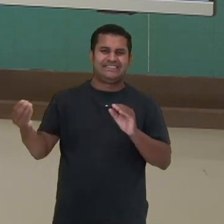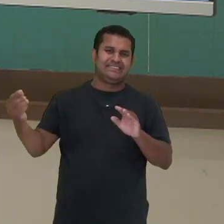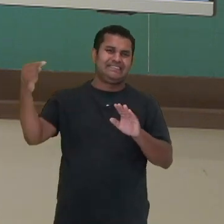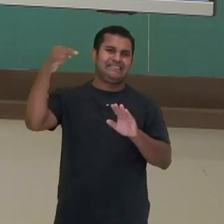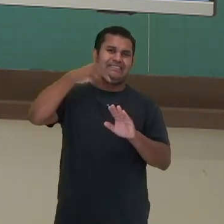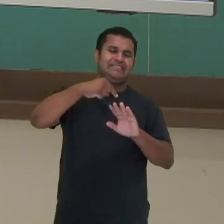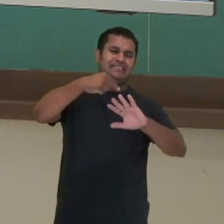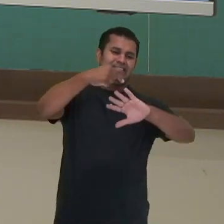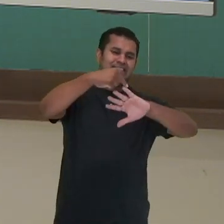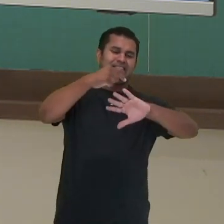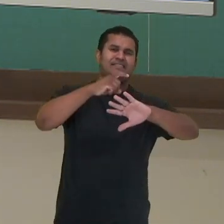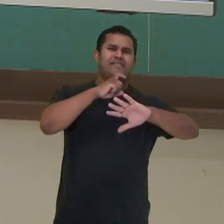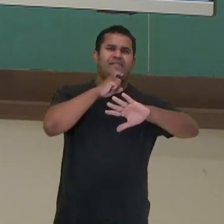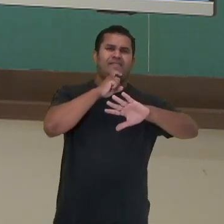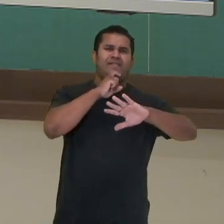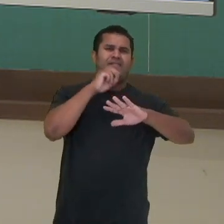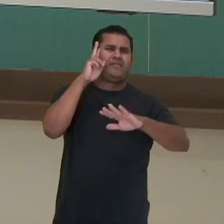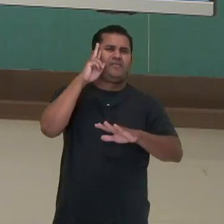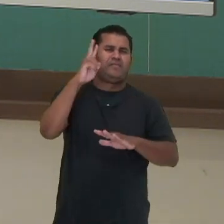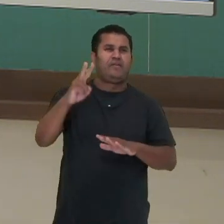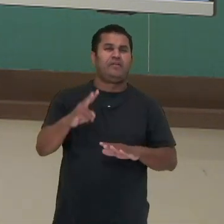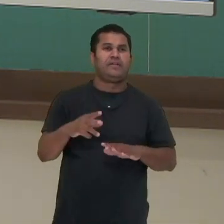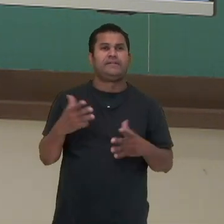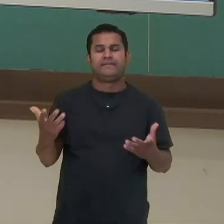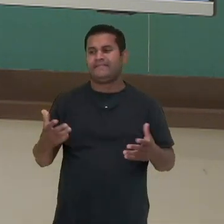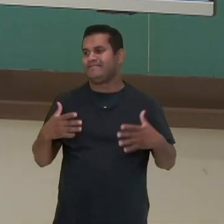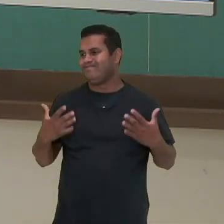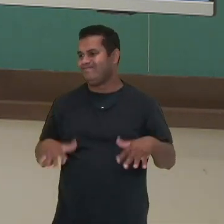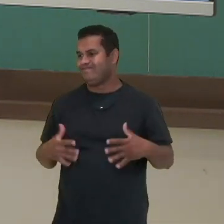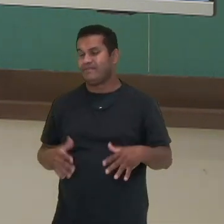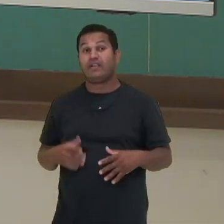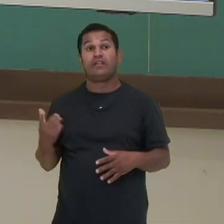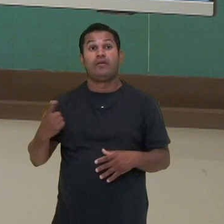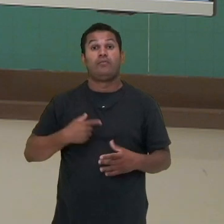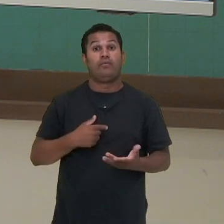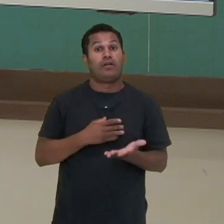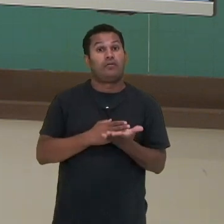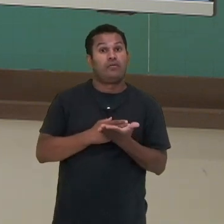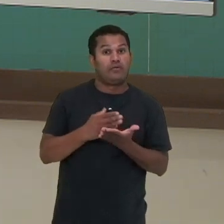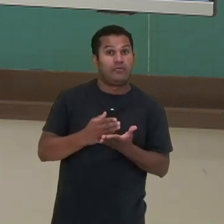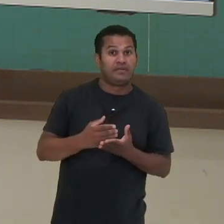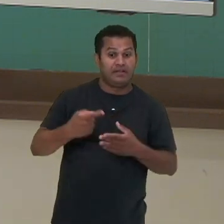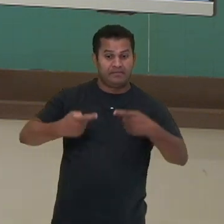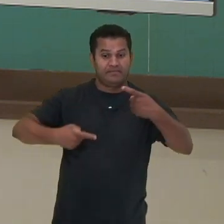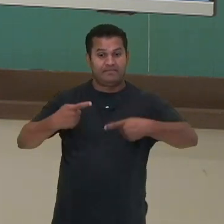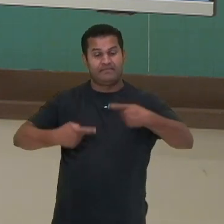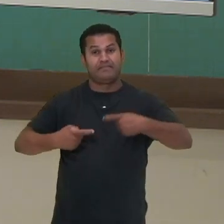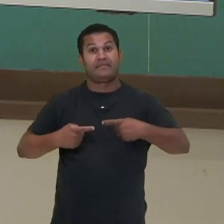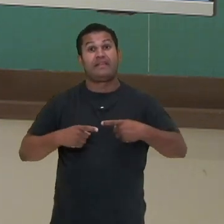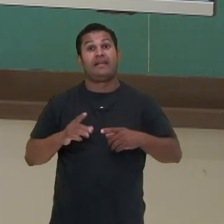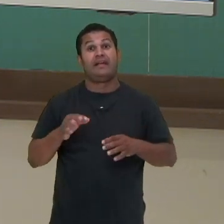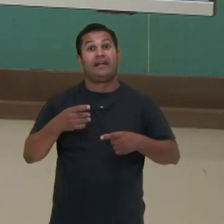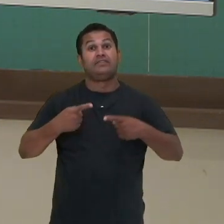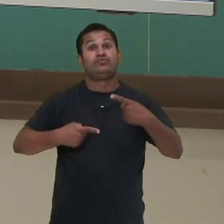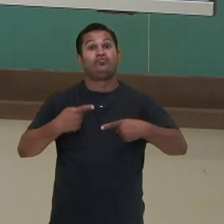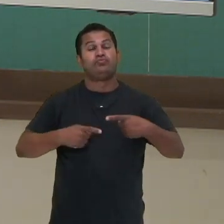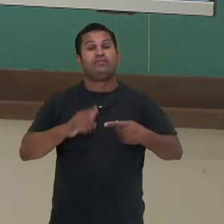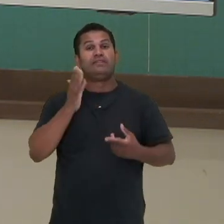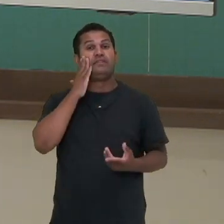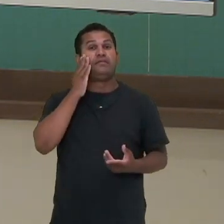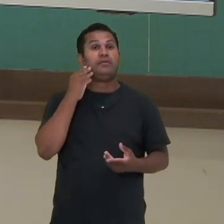disputar o mar com os portugueses e com os espanhóis, porque por terra realmente ficava inviável,